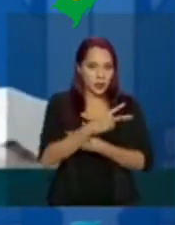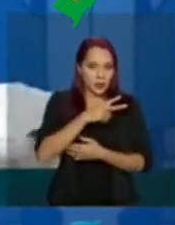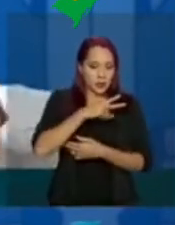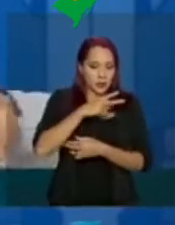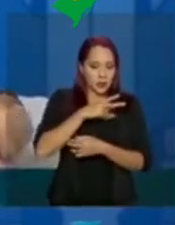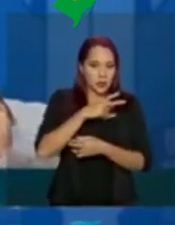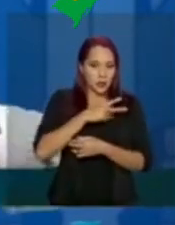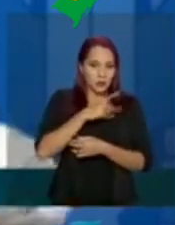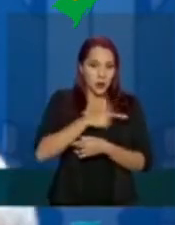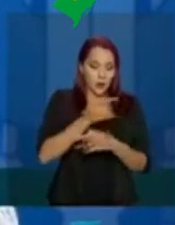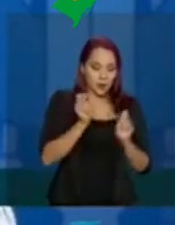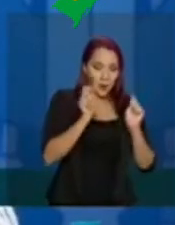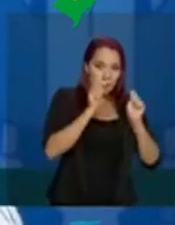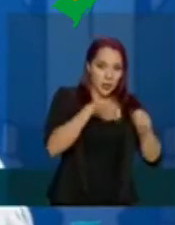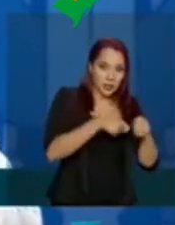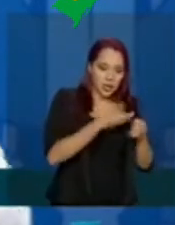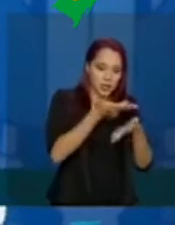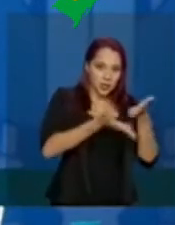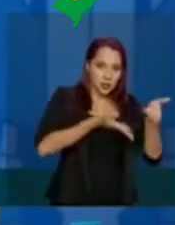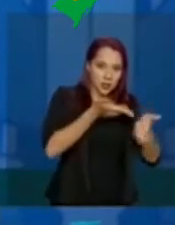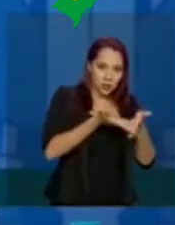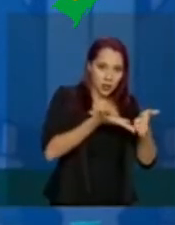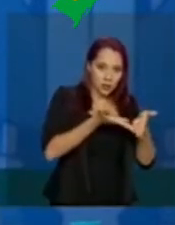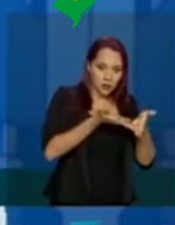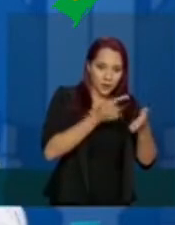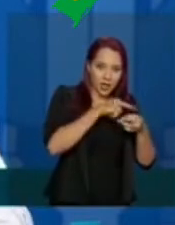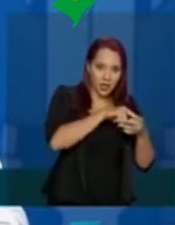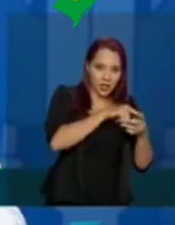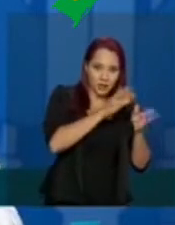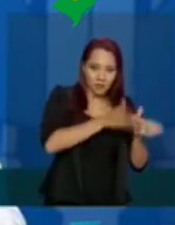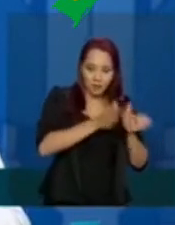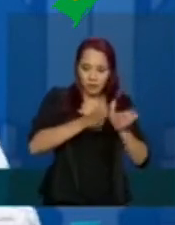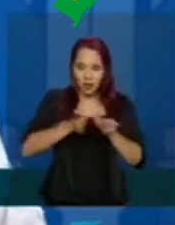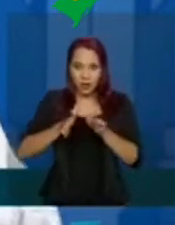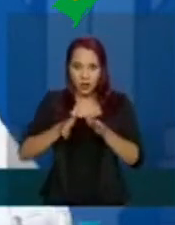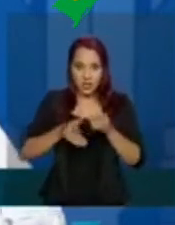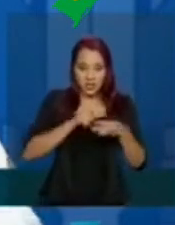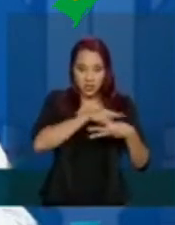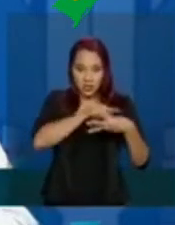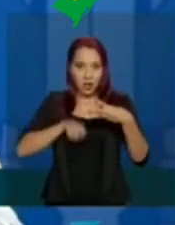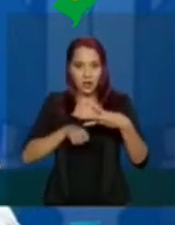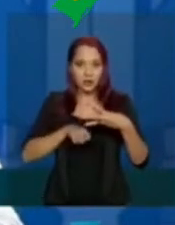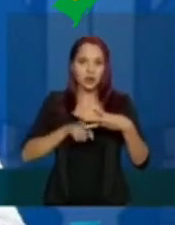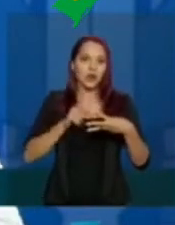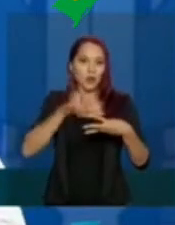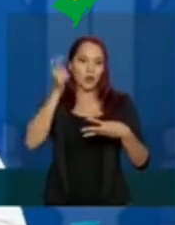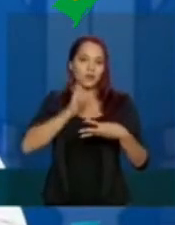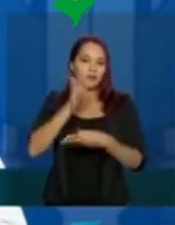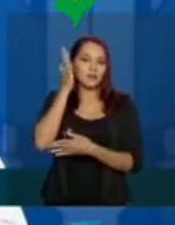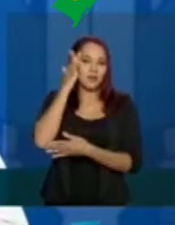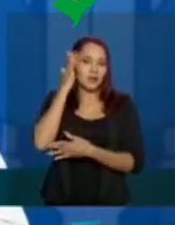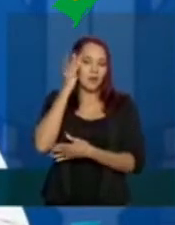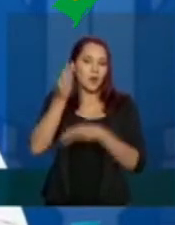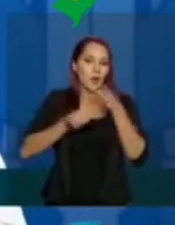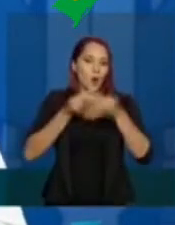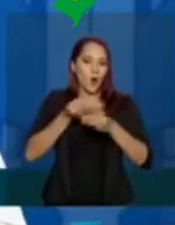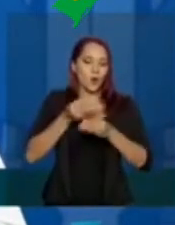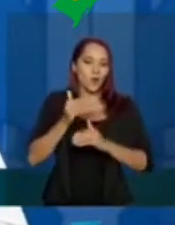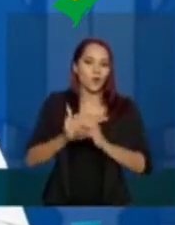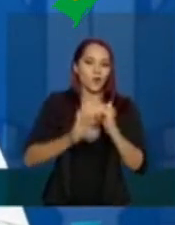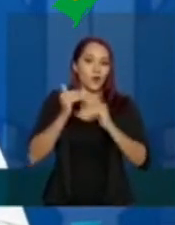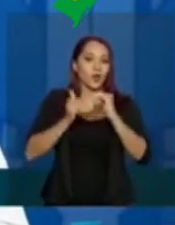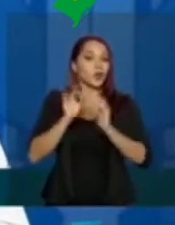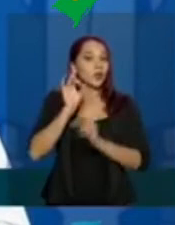e capacidade de atendimento, é desse tripé que nós vamos poder saber o nosso avanço. E